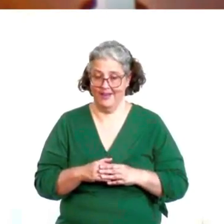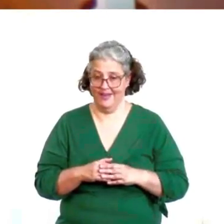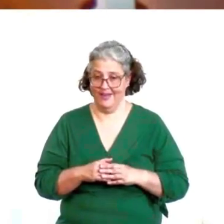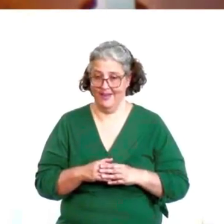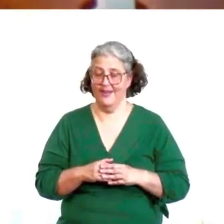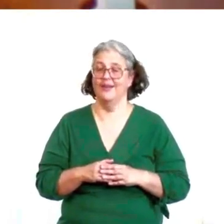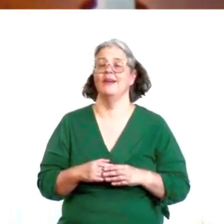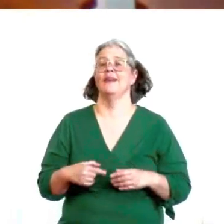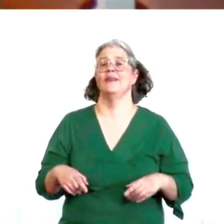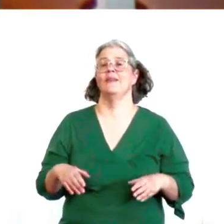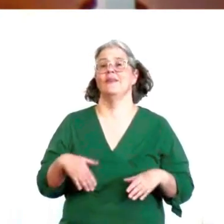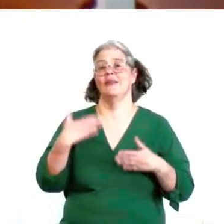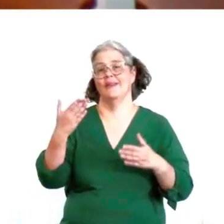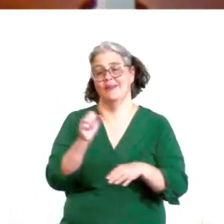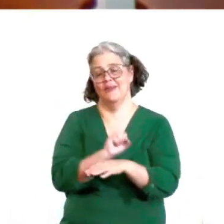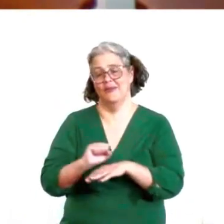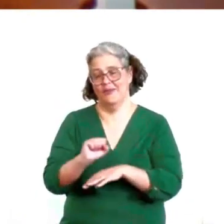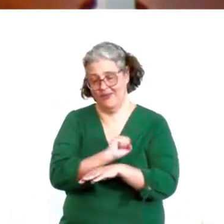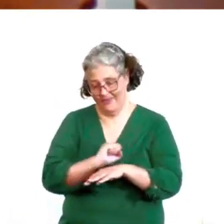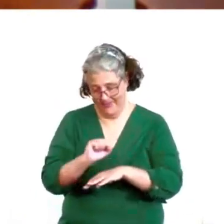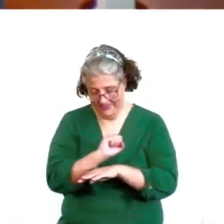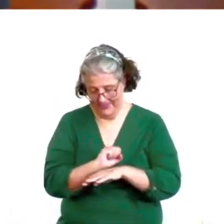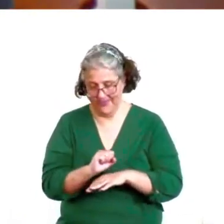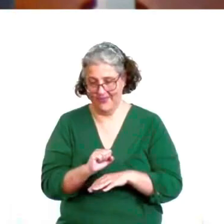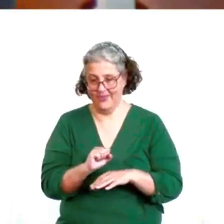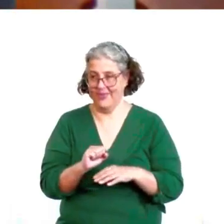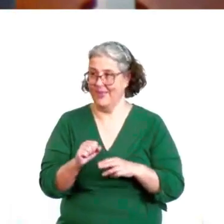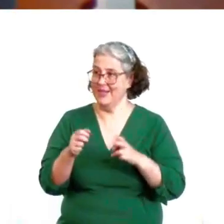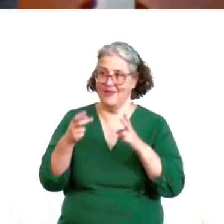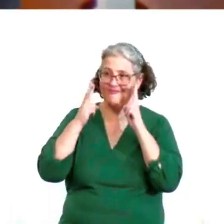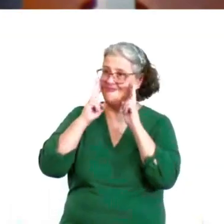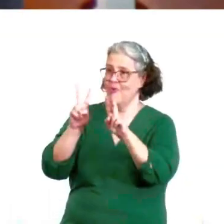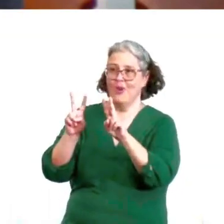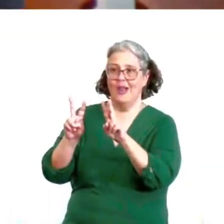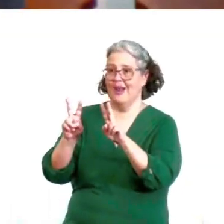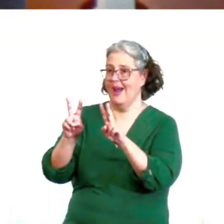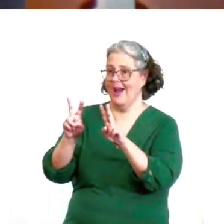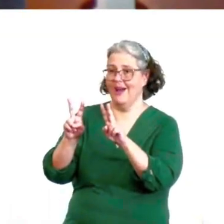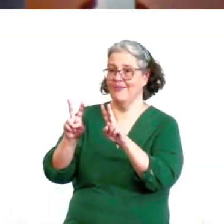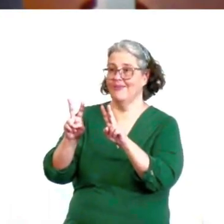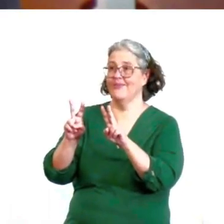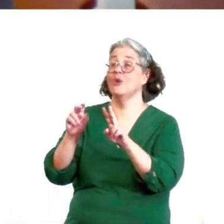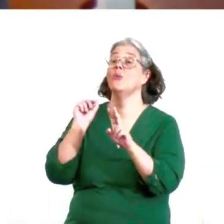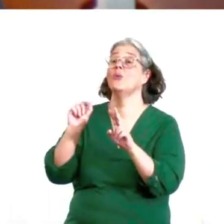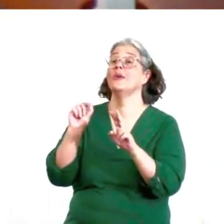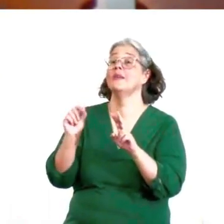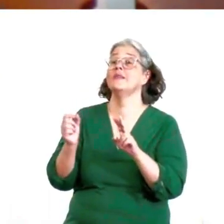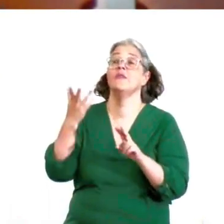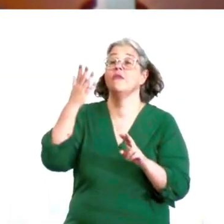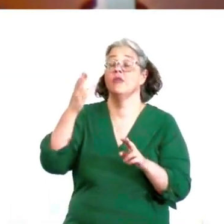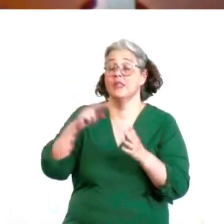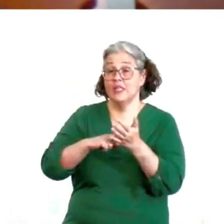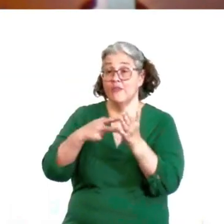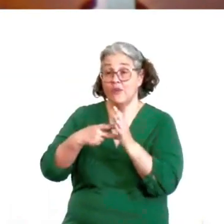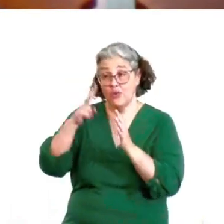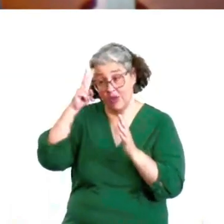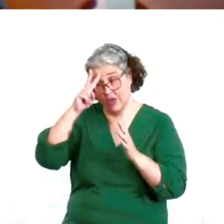E então Abrão, mesmo sem olhar para aquilo que foi na história, depois de tantos